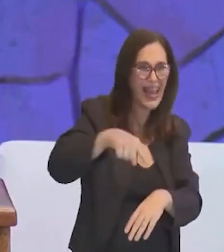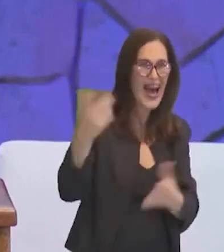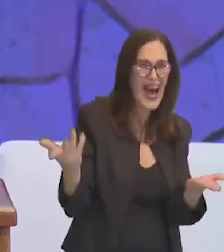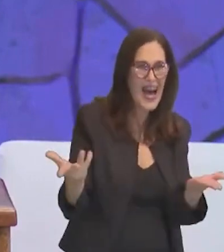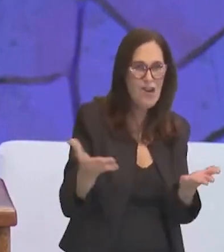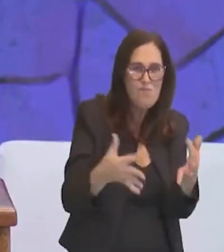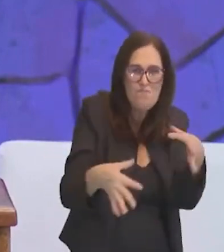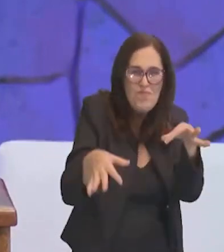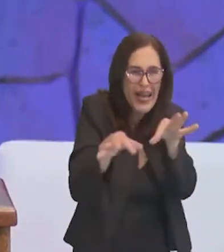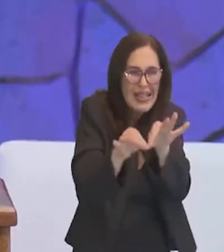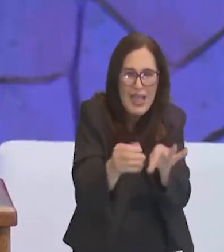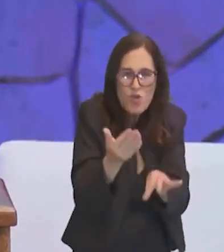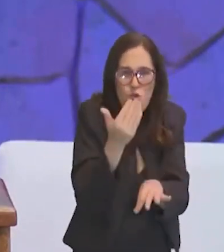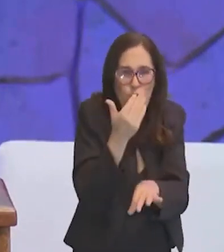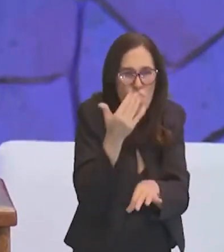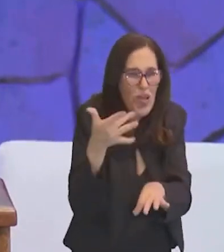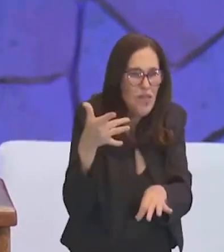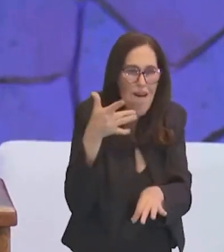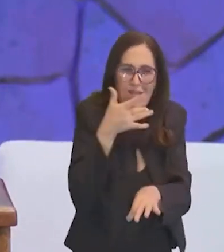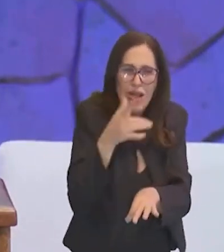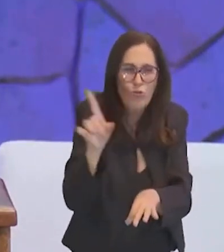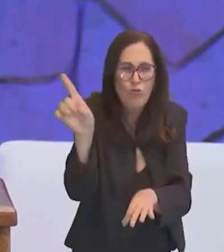presente diário.